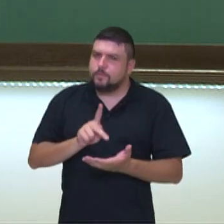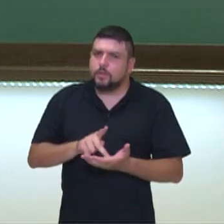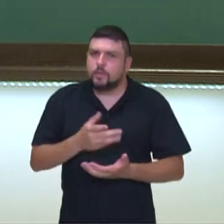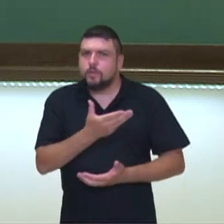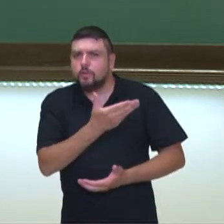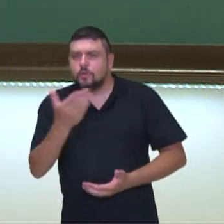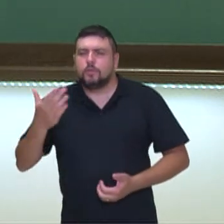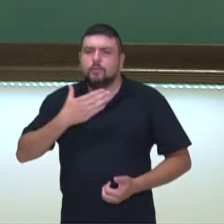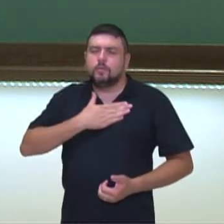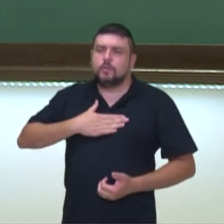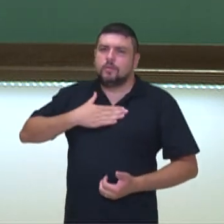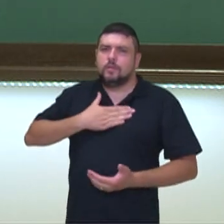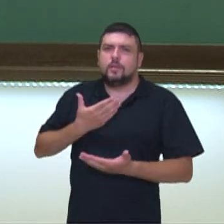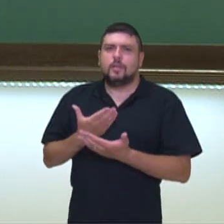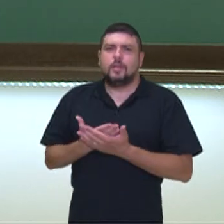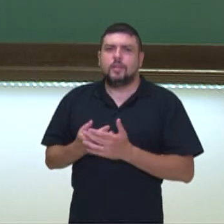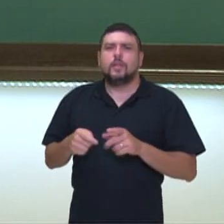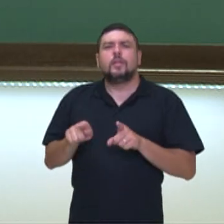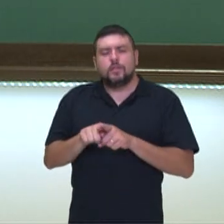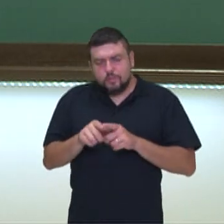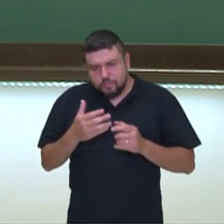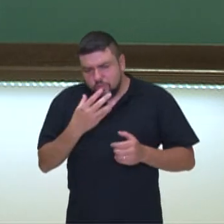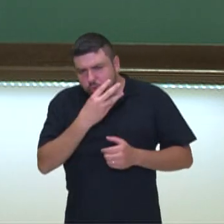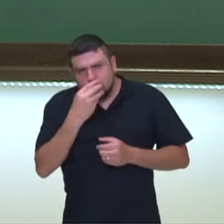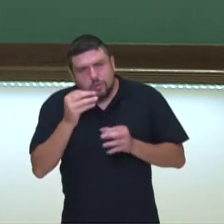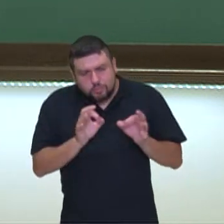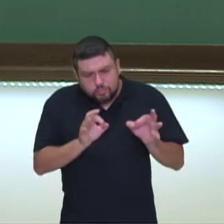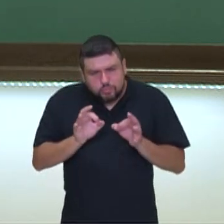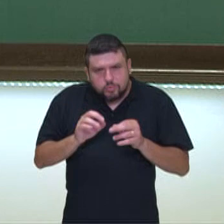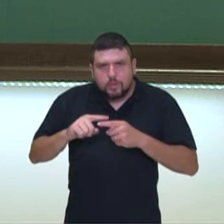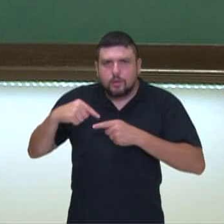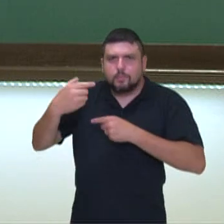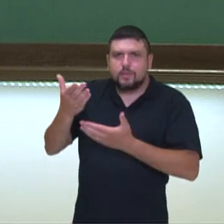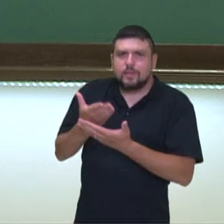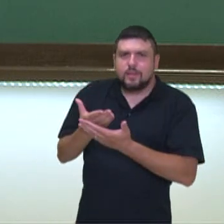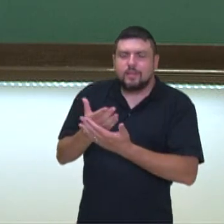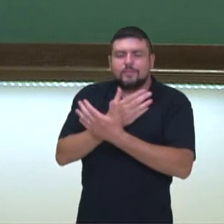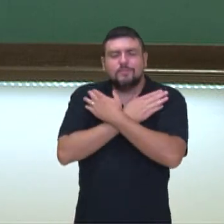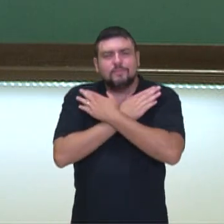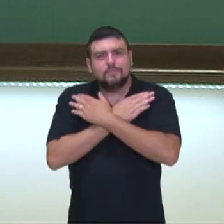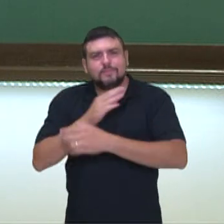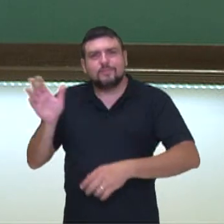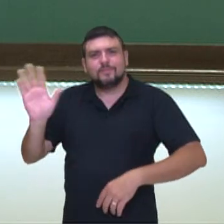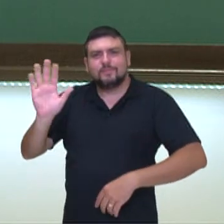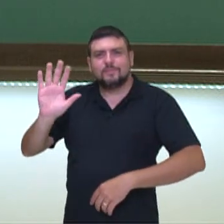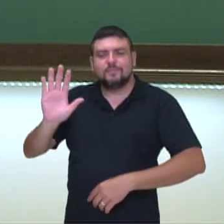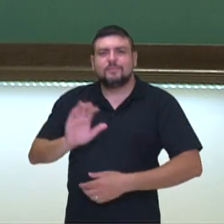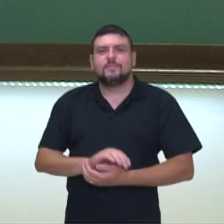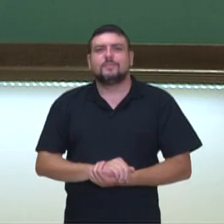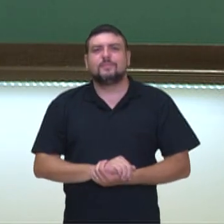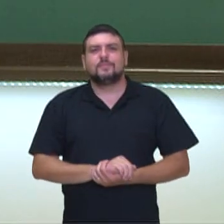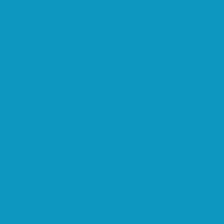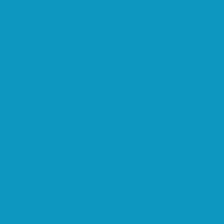aula, tanto quanto eu gostei de prepará-la. Nos vemos numa próxima. Abraço! Tchau!